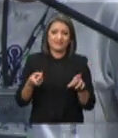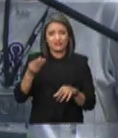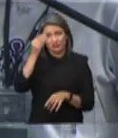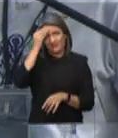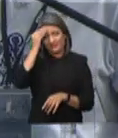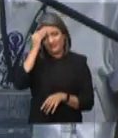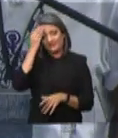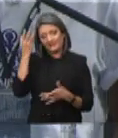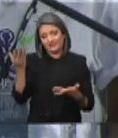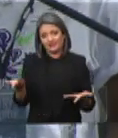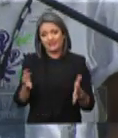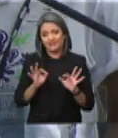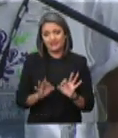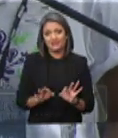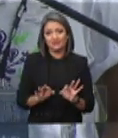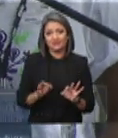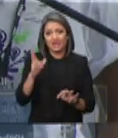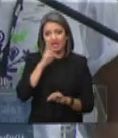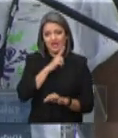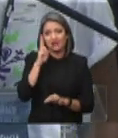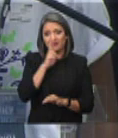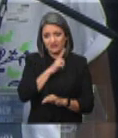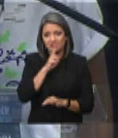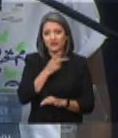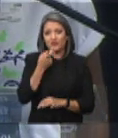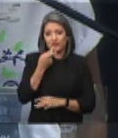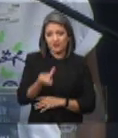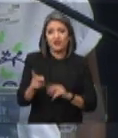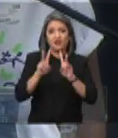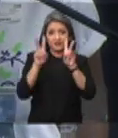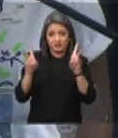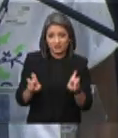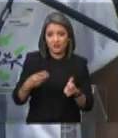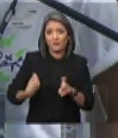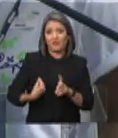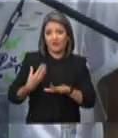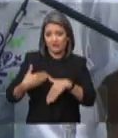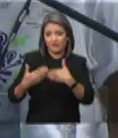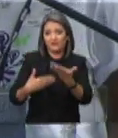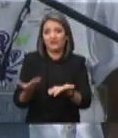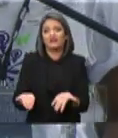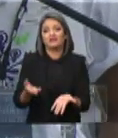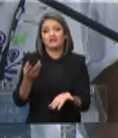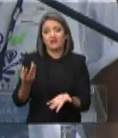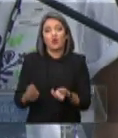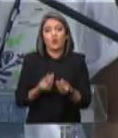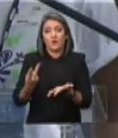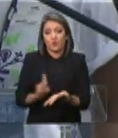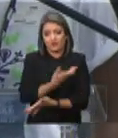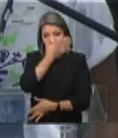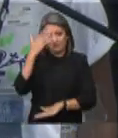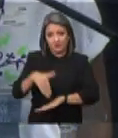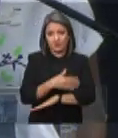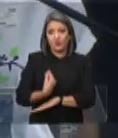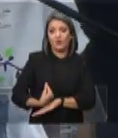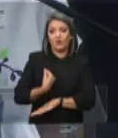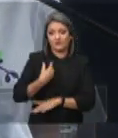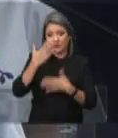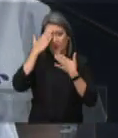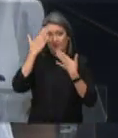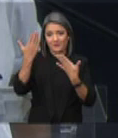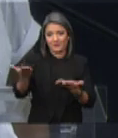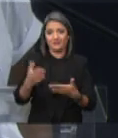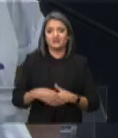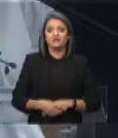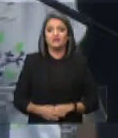perfeitamente a urgência e a necessidade de falarmos sobre o cotidiano e sobre a realidade da pessoa e situação de rua assim agradeço